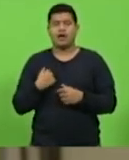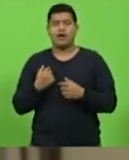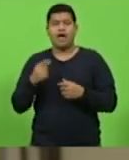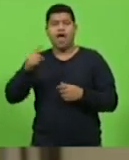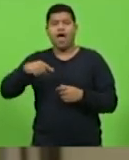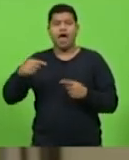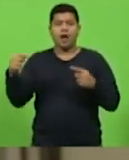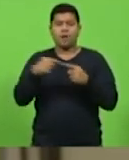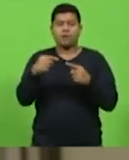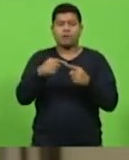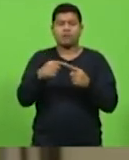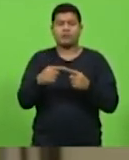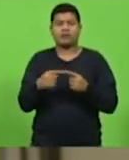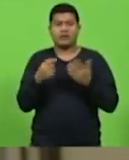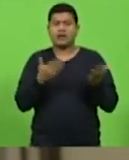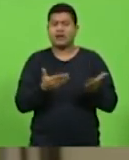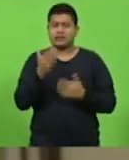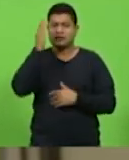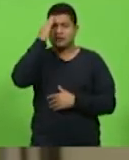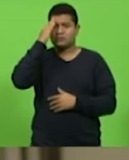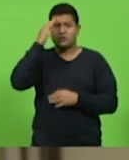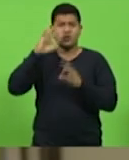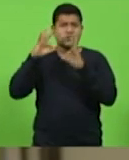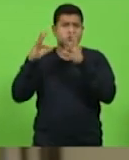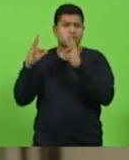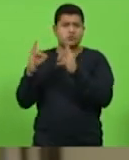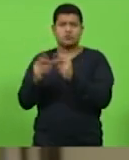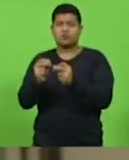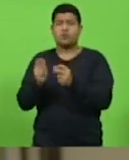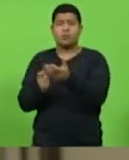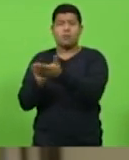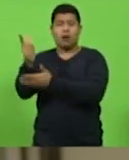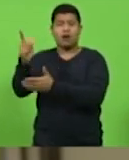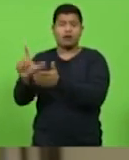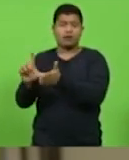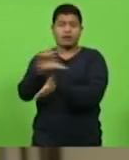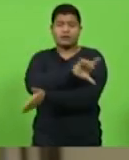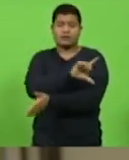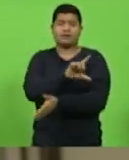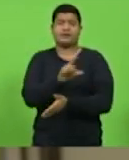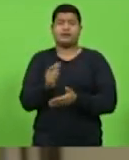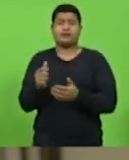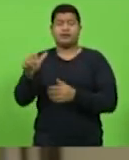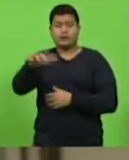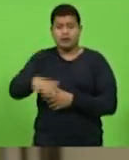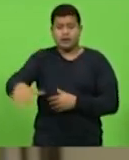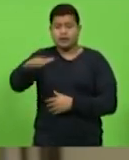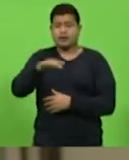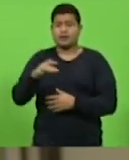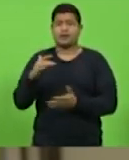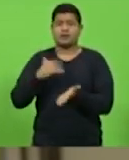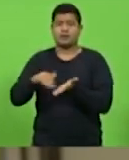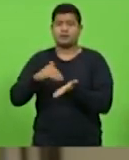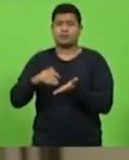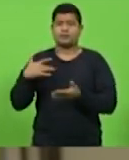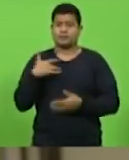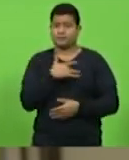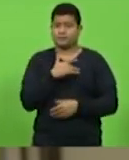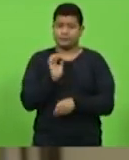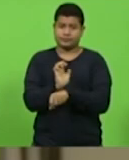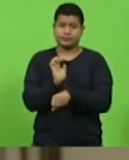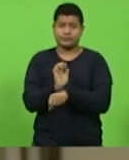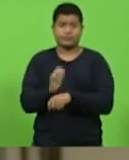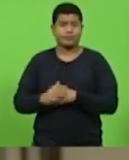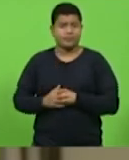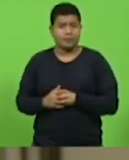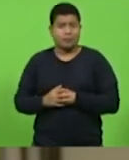no sentido de que o denunciado sabia da existência de pagamentos antecipados no âmbito da Secretaria de Estado da Saúde. Inexistem